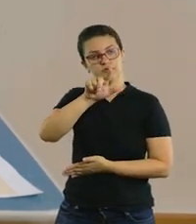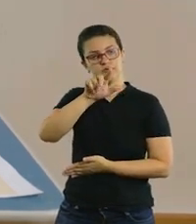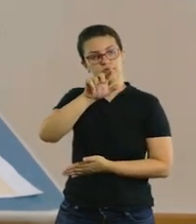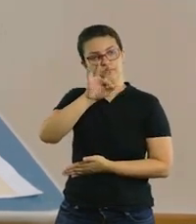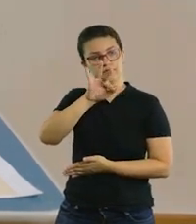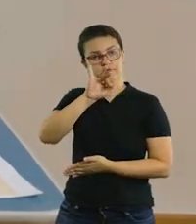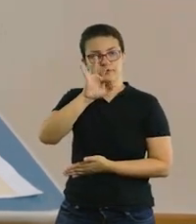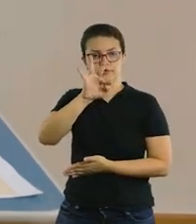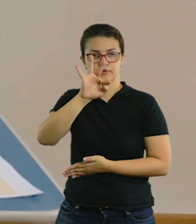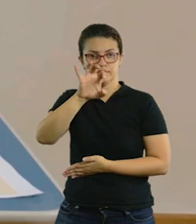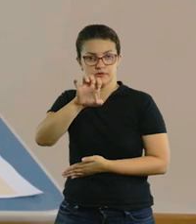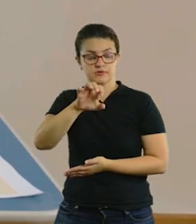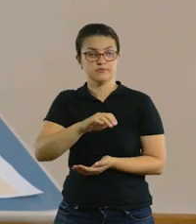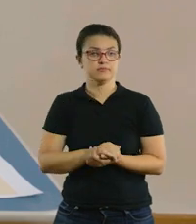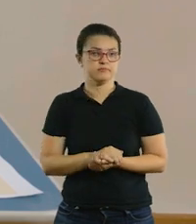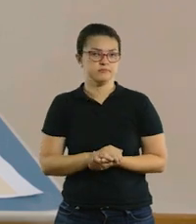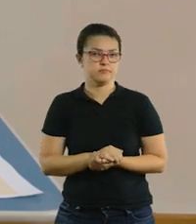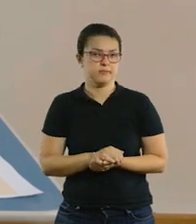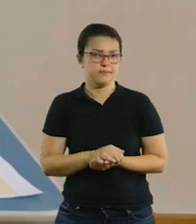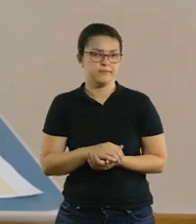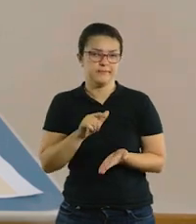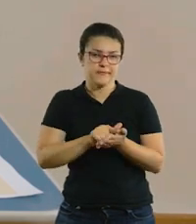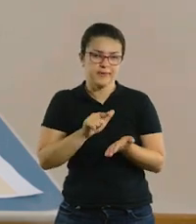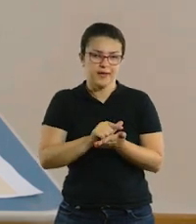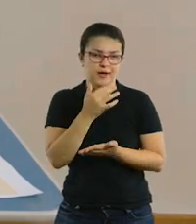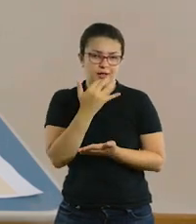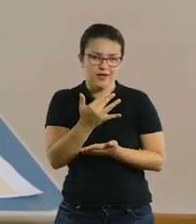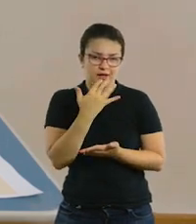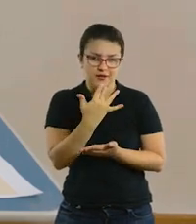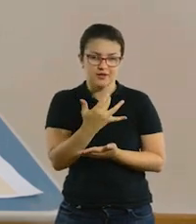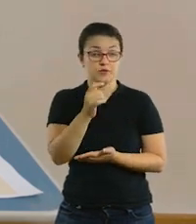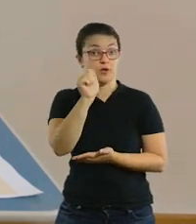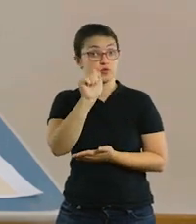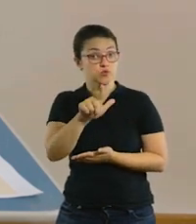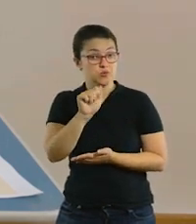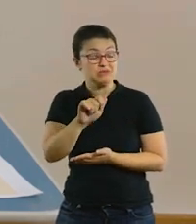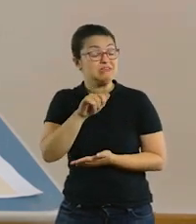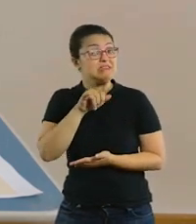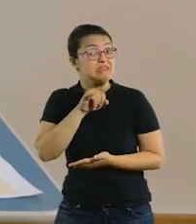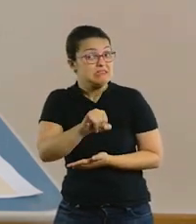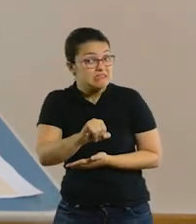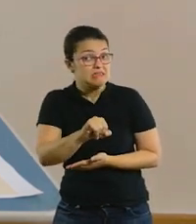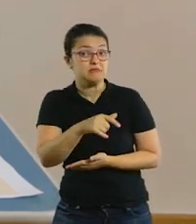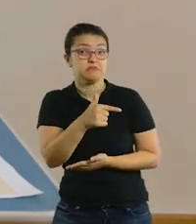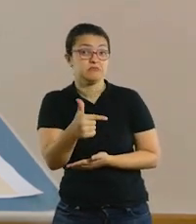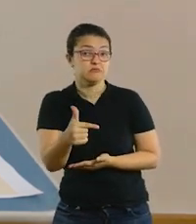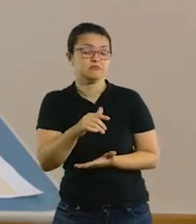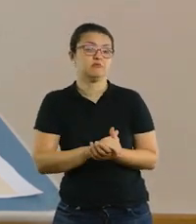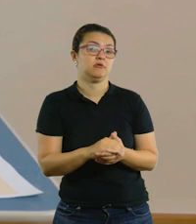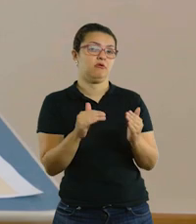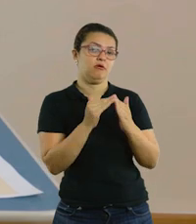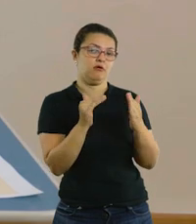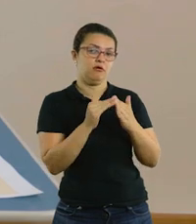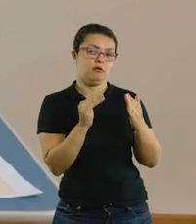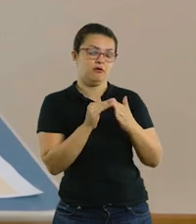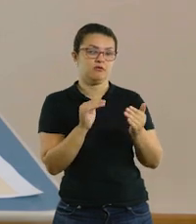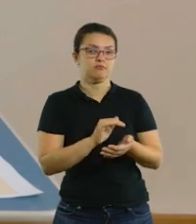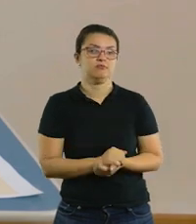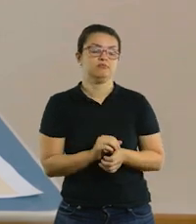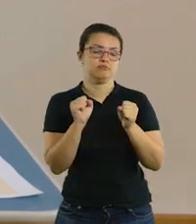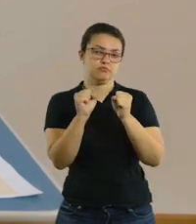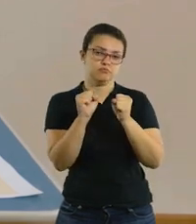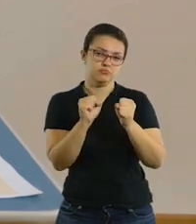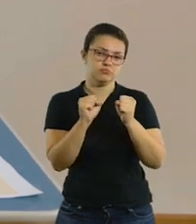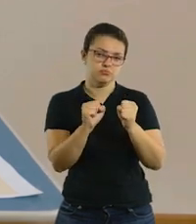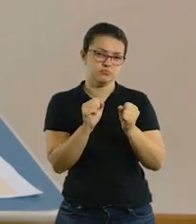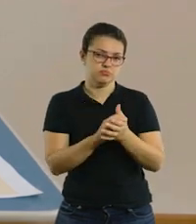papel colorido na cor azul, mas se vocês não tiverem esse papel na cor azul na casa de vocês,